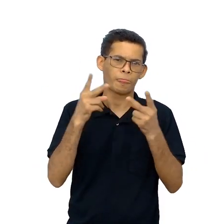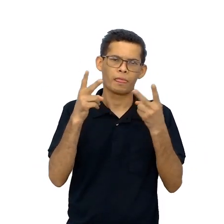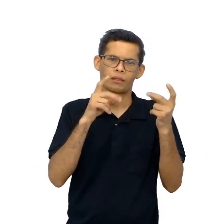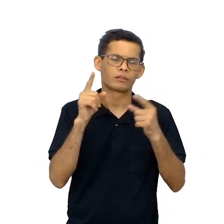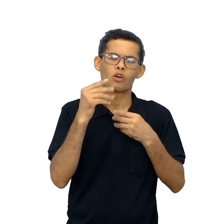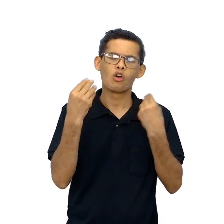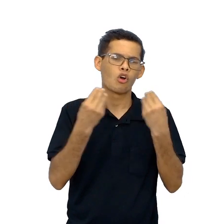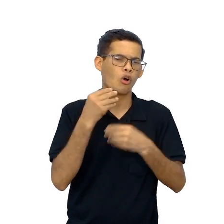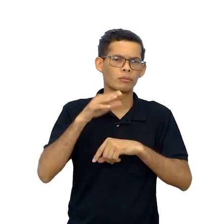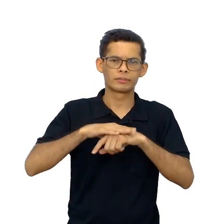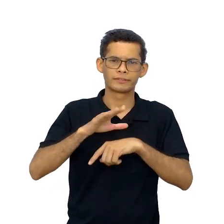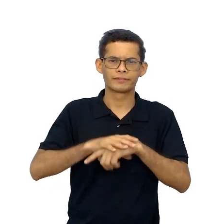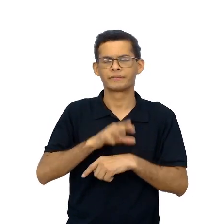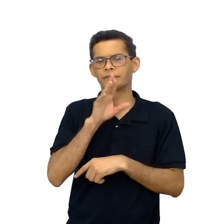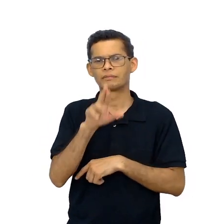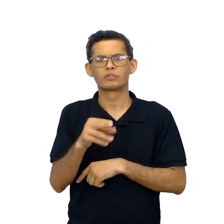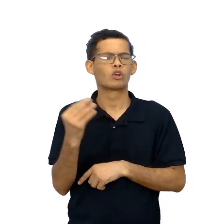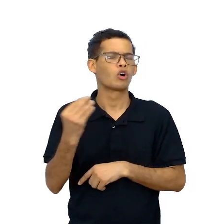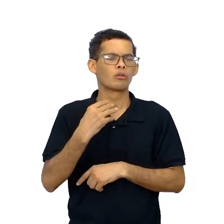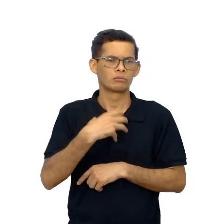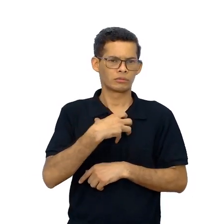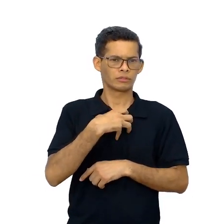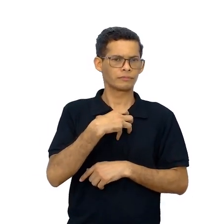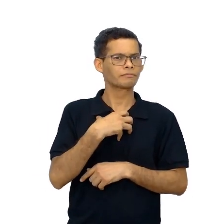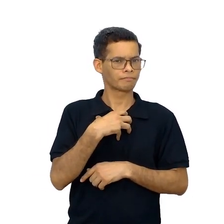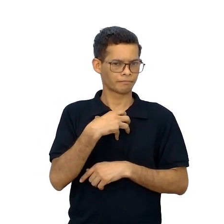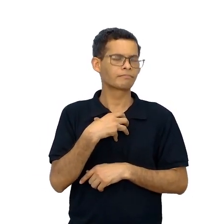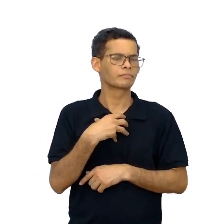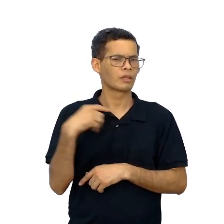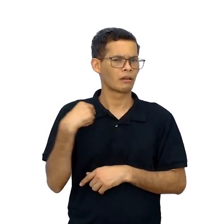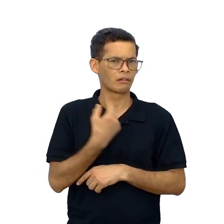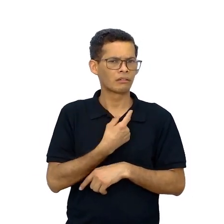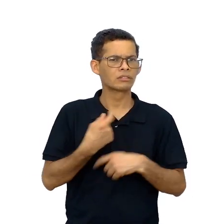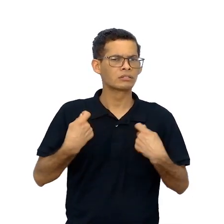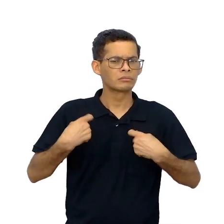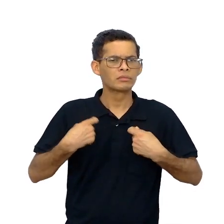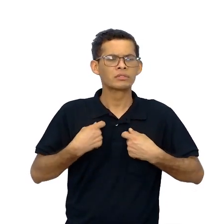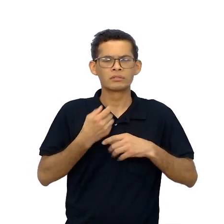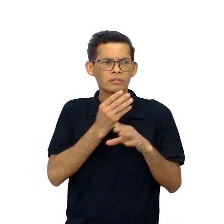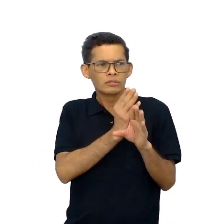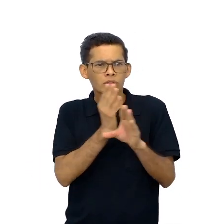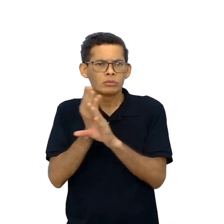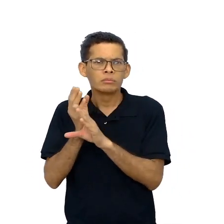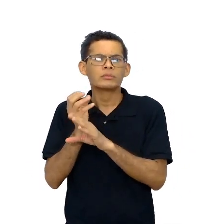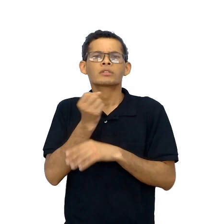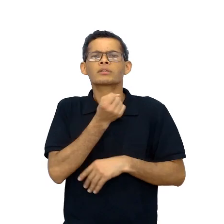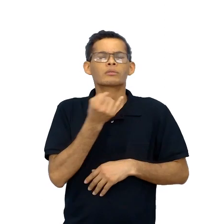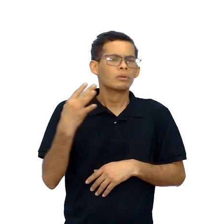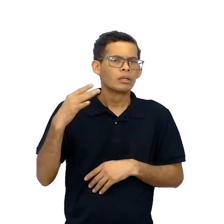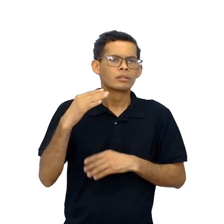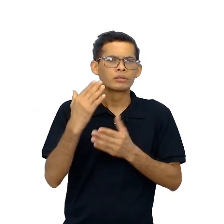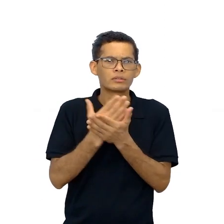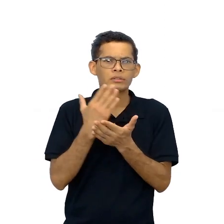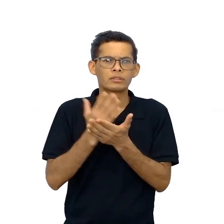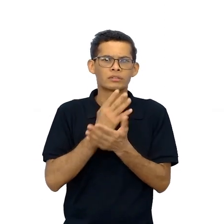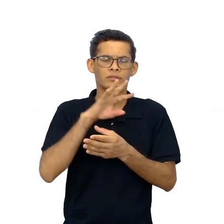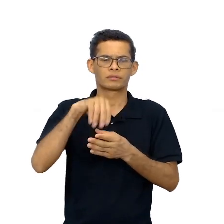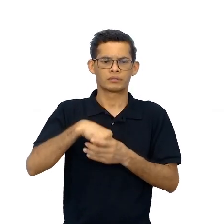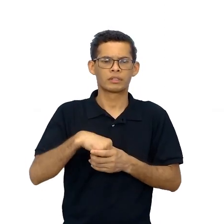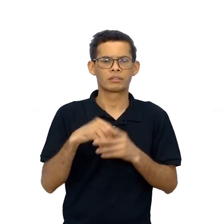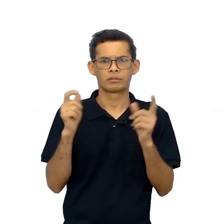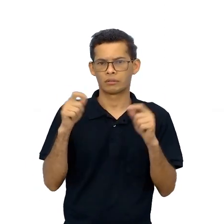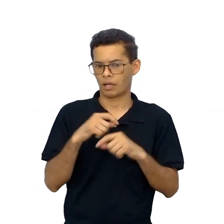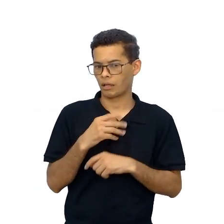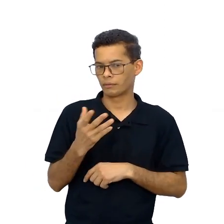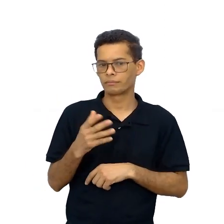essa equação que é necessária, né? Que a gente tem aqui para descobrir quantos livros Fabiane comprou. Nós temos aqui